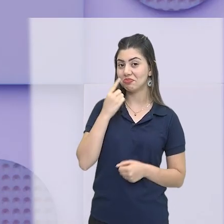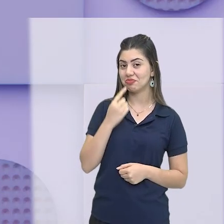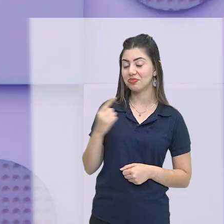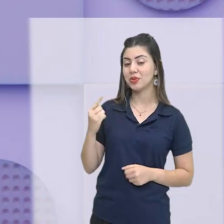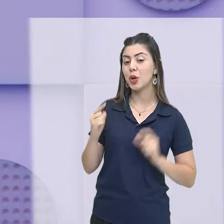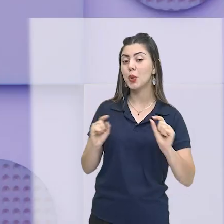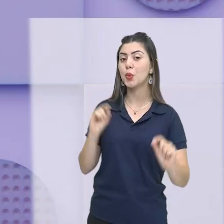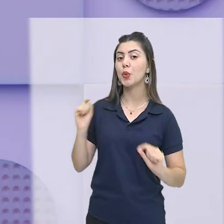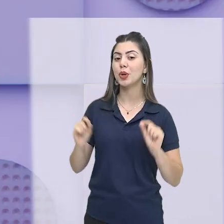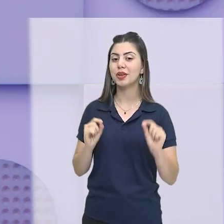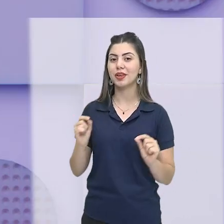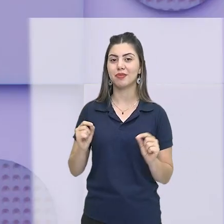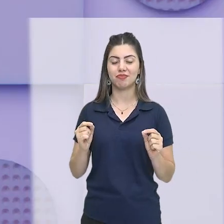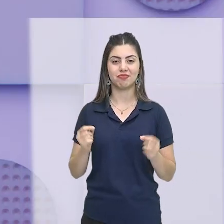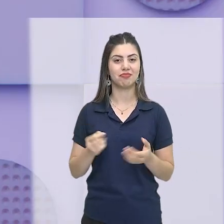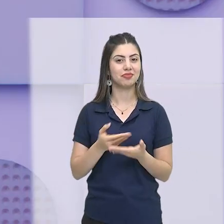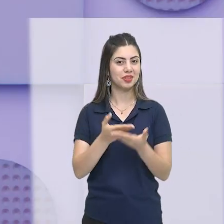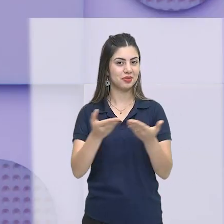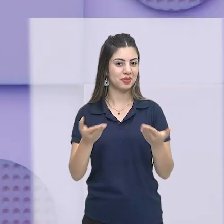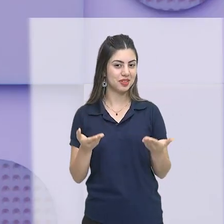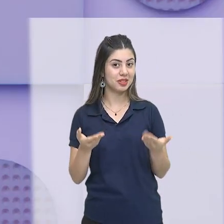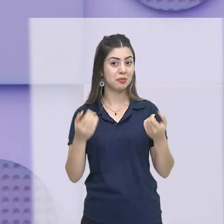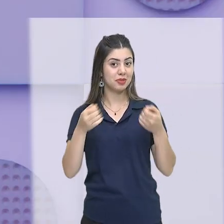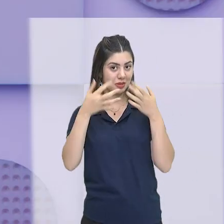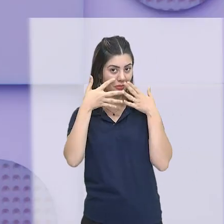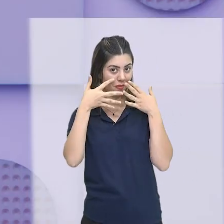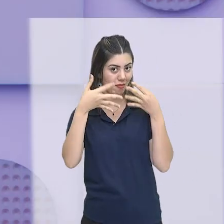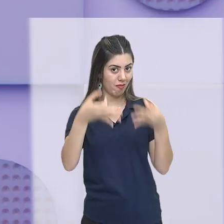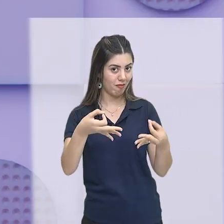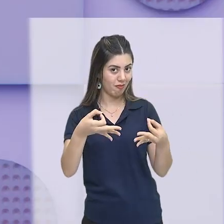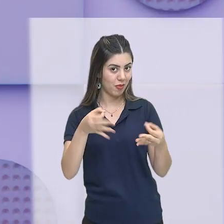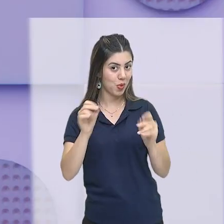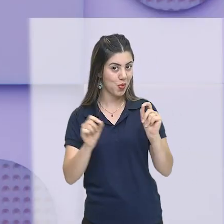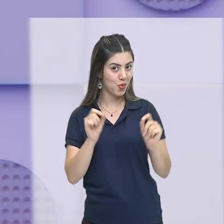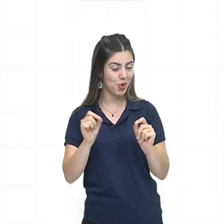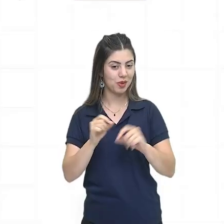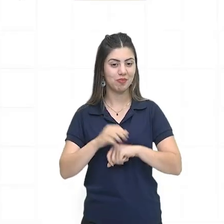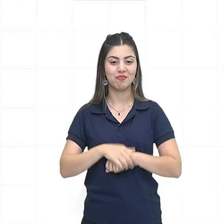bem interessante que eu quero que você até olhe com muita atenção,